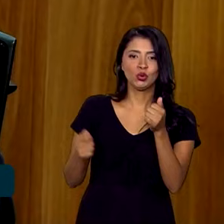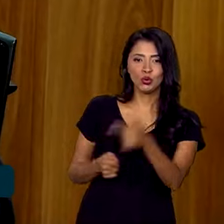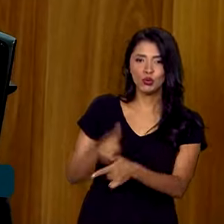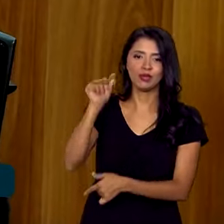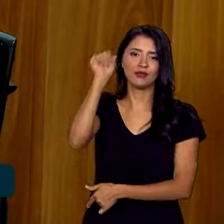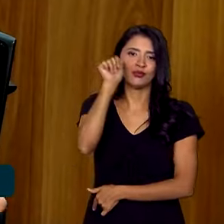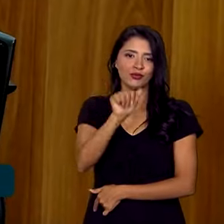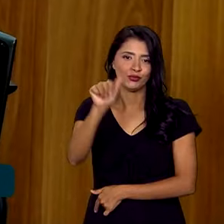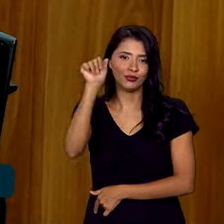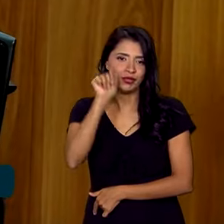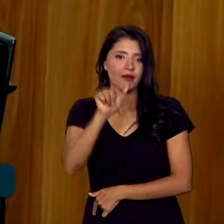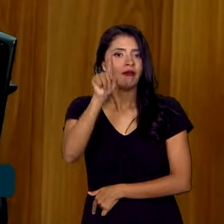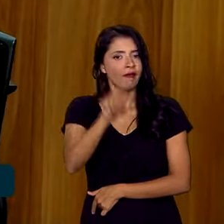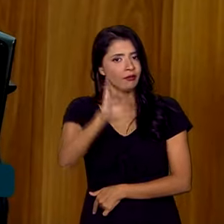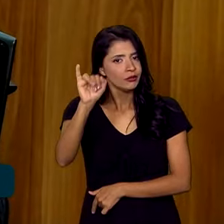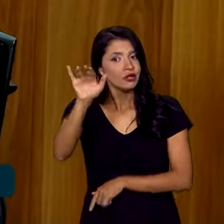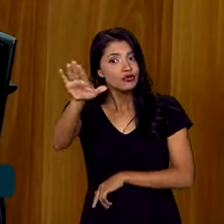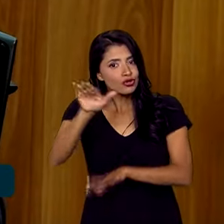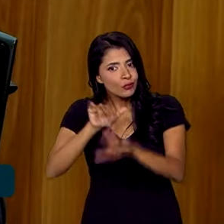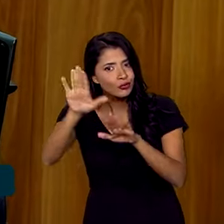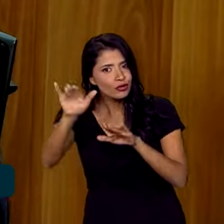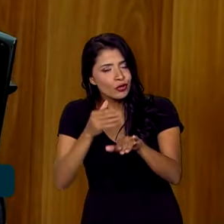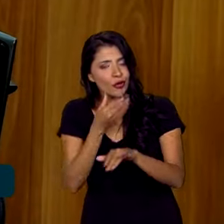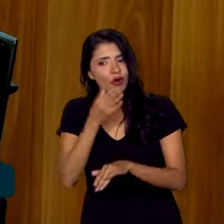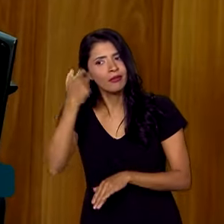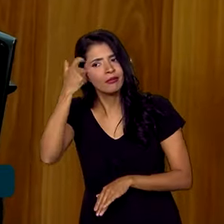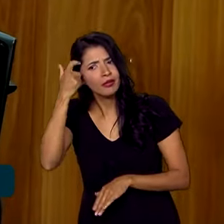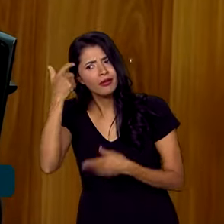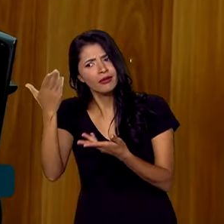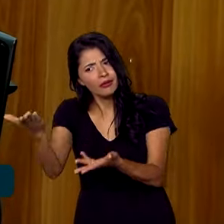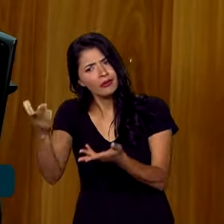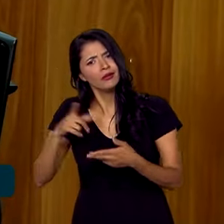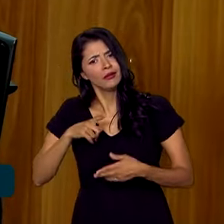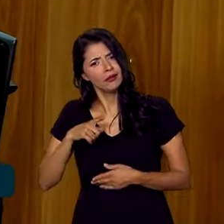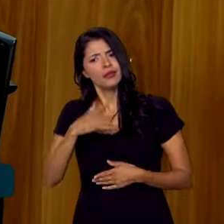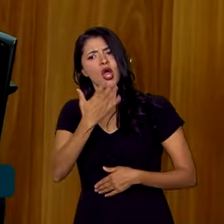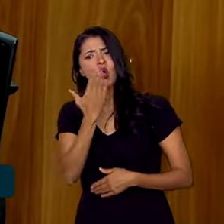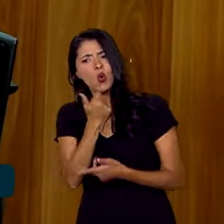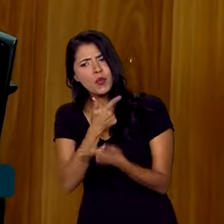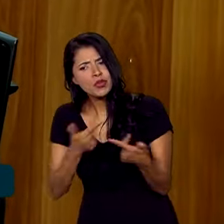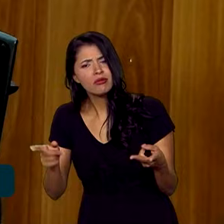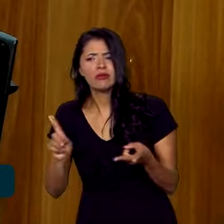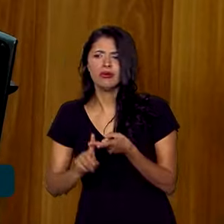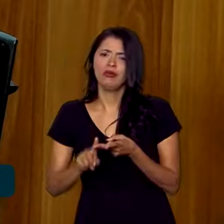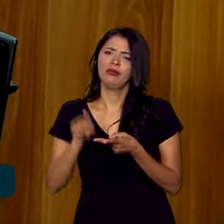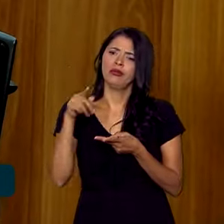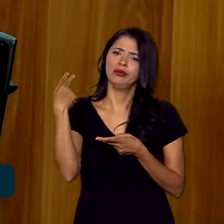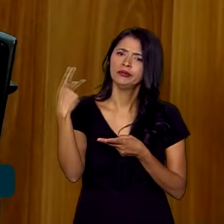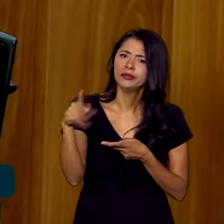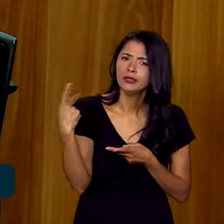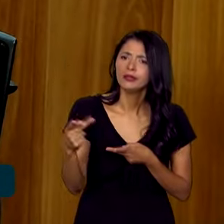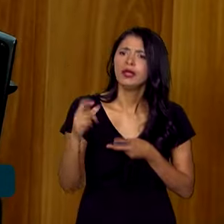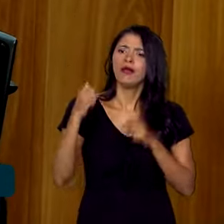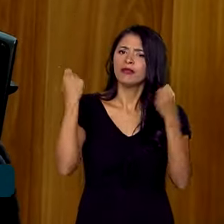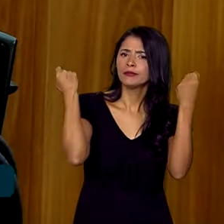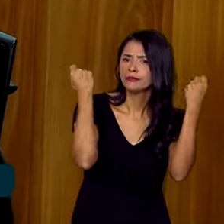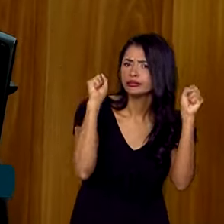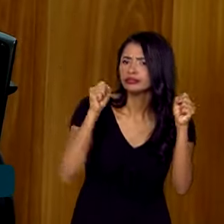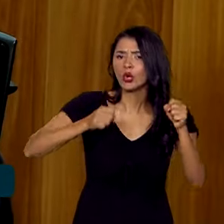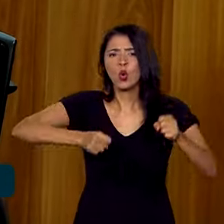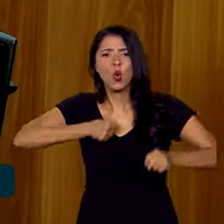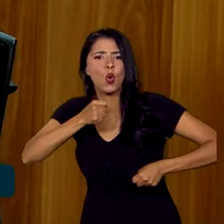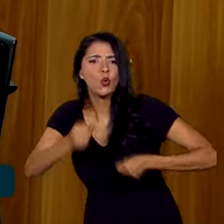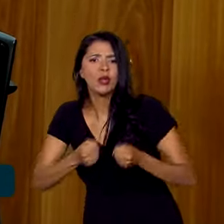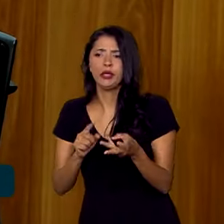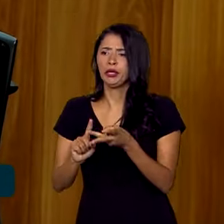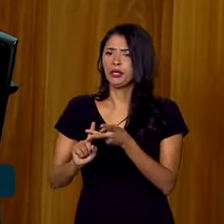importante a gente chamar os homens para refletir sobre seus hábitos alimentares sobre se estão fazendo uma atividade física